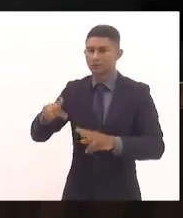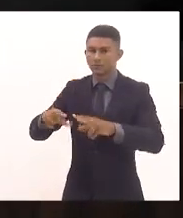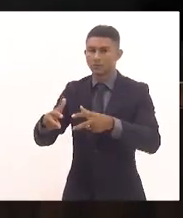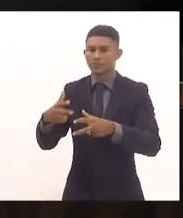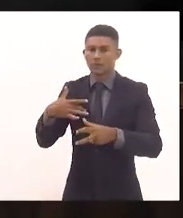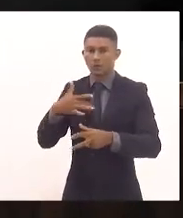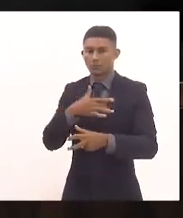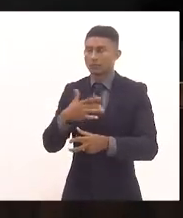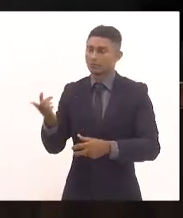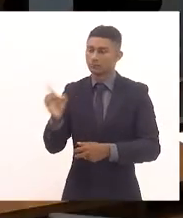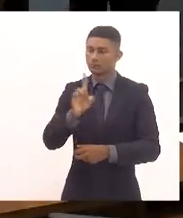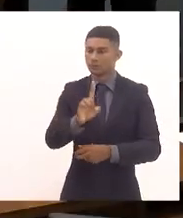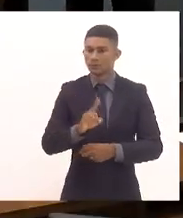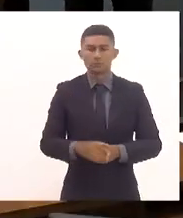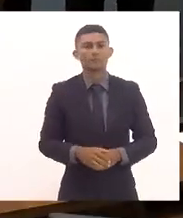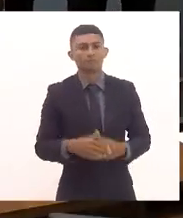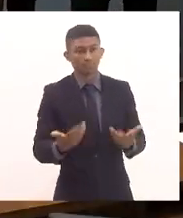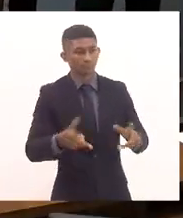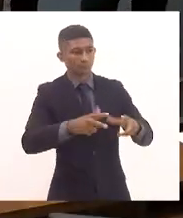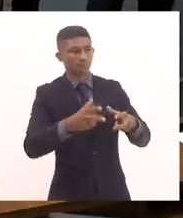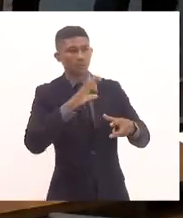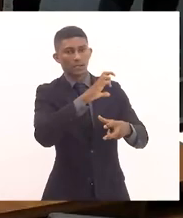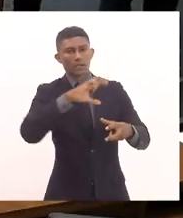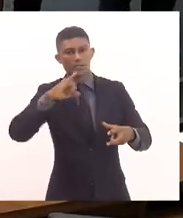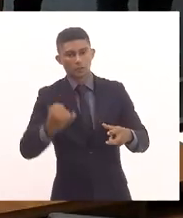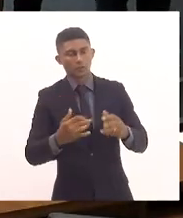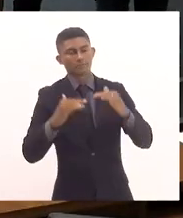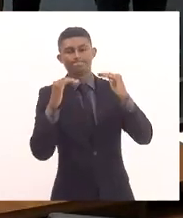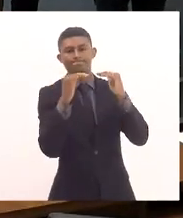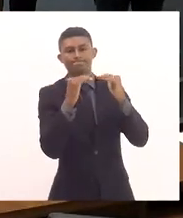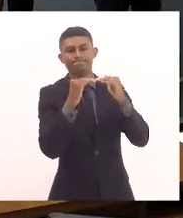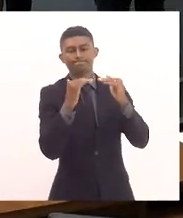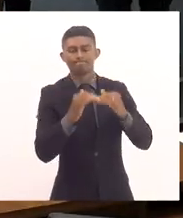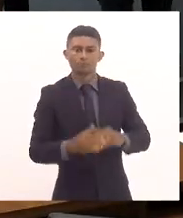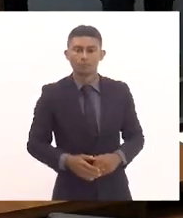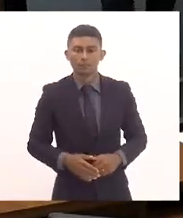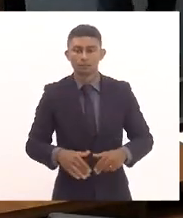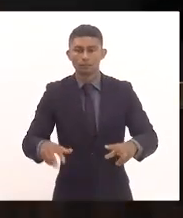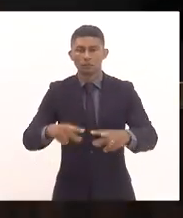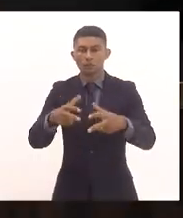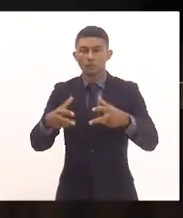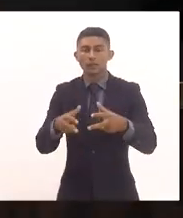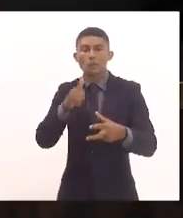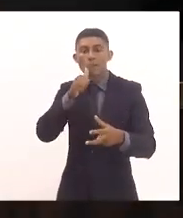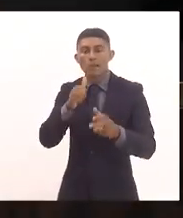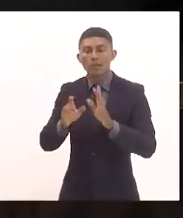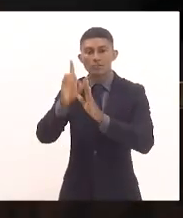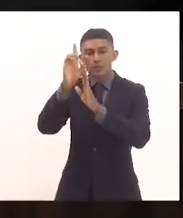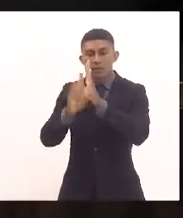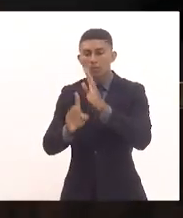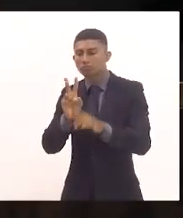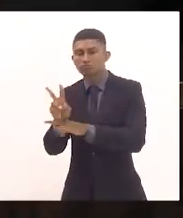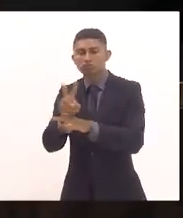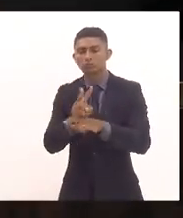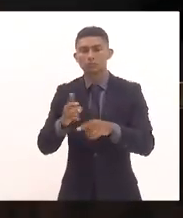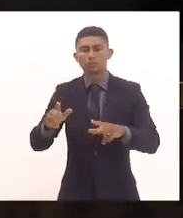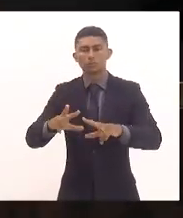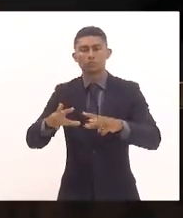substitutivo. Acompanho o parecer da CCJ. Pela Comissão de Defesa do Direito da Mulher, deputada enfermeira